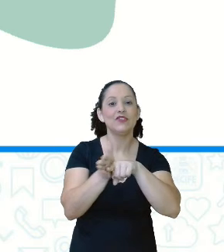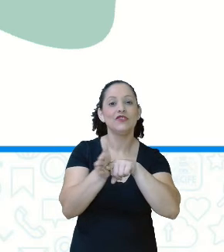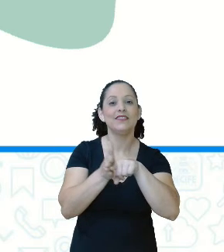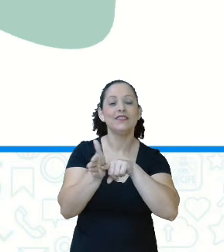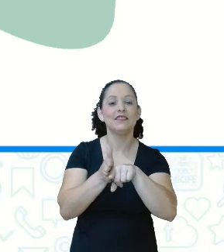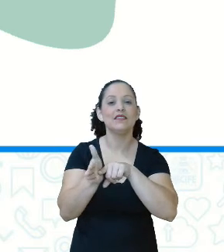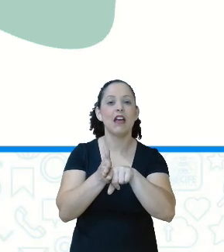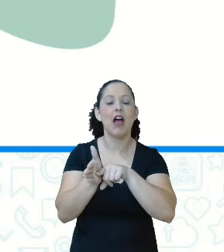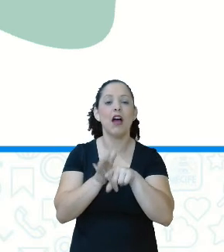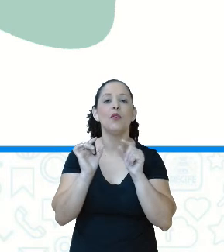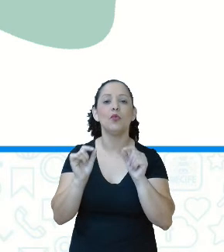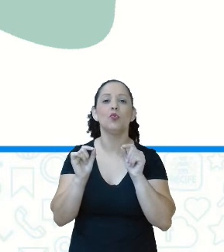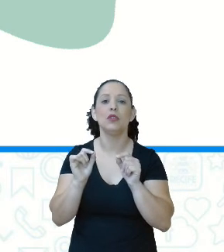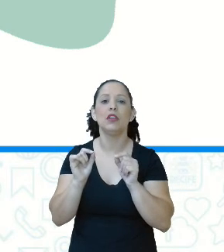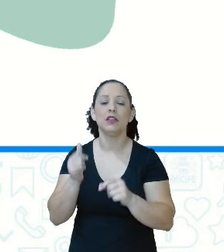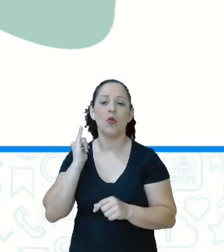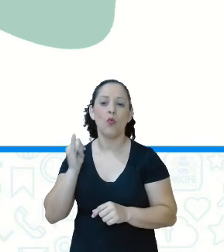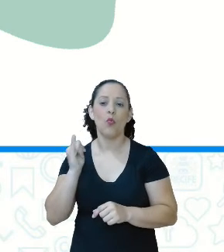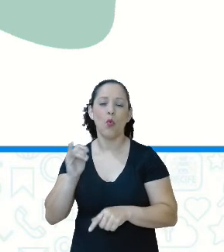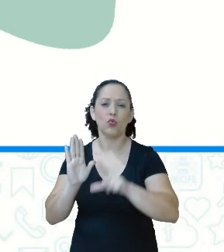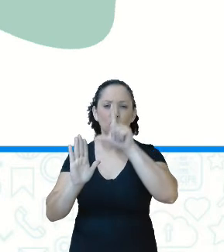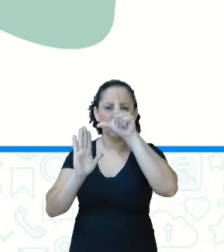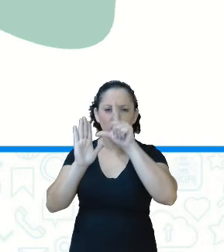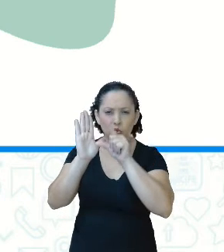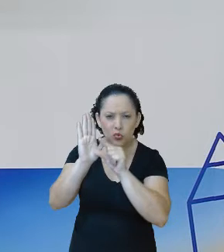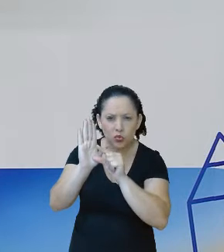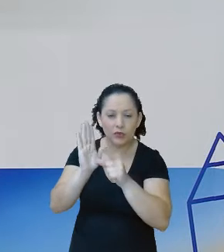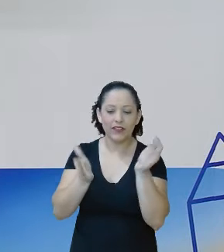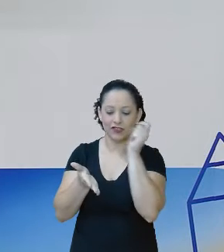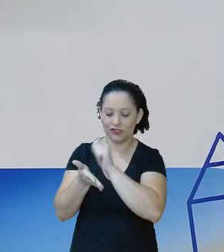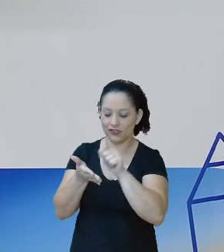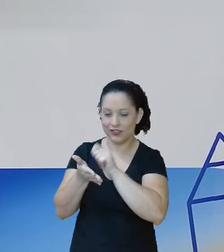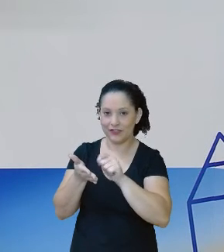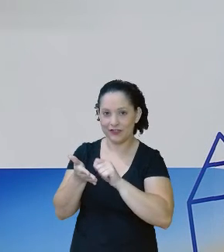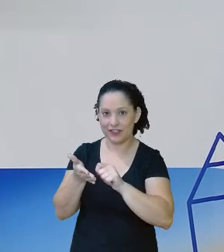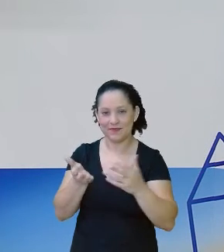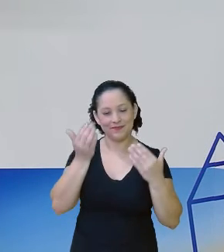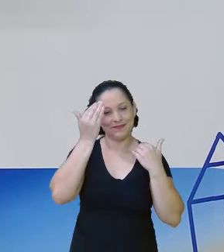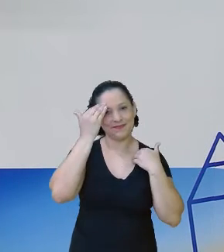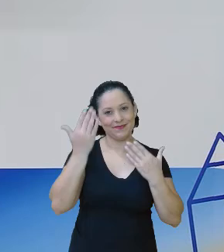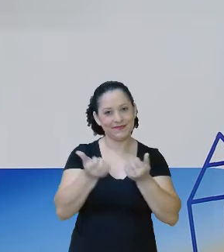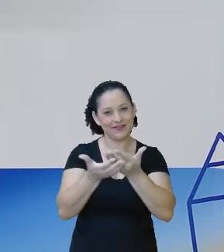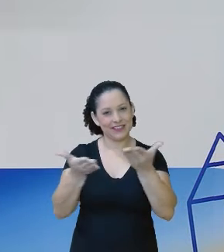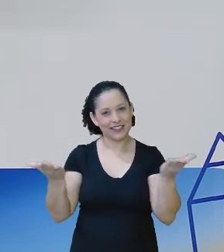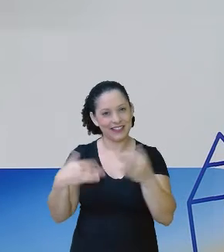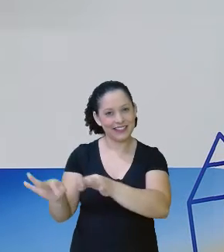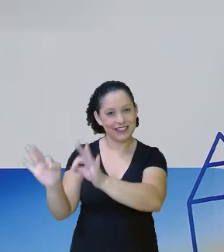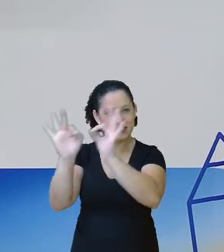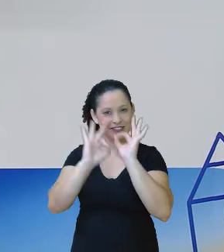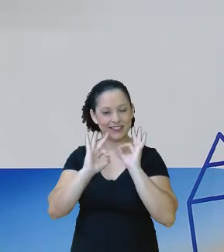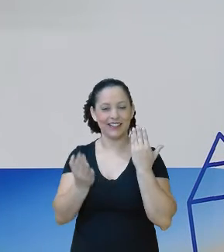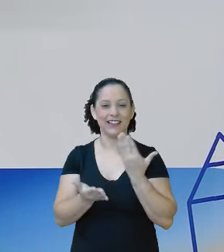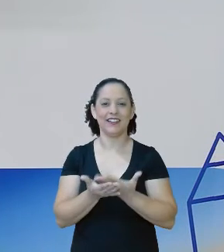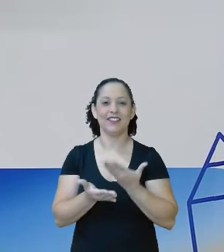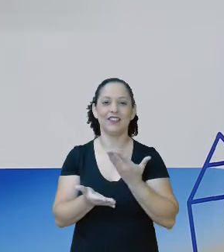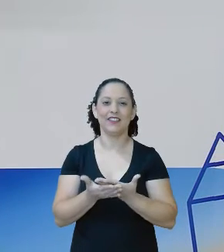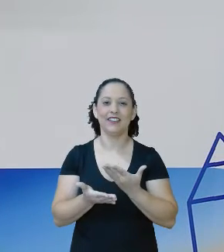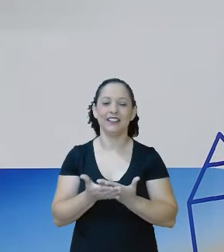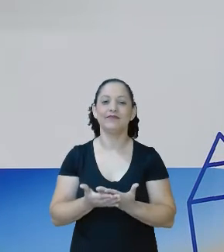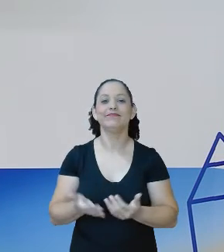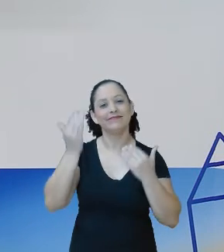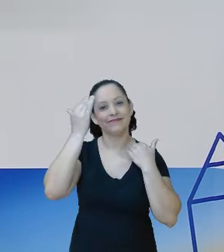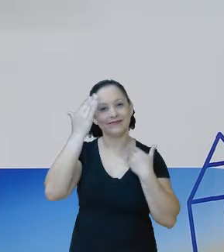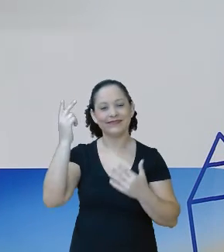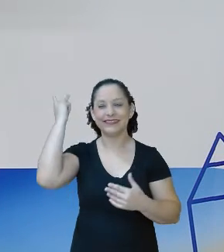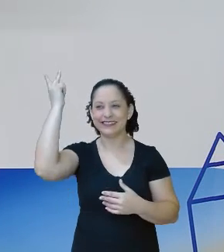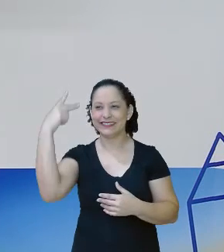mini conto e vai escrever no seu caderno. Então, agradeço demais a vocês que acompanharam a nossa aula. Quero